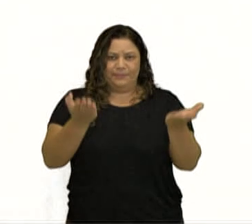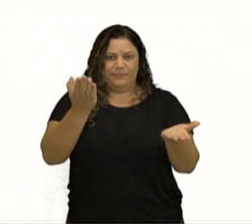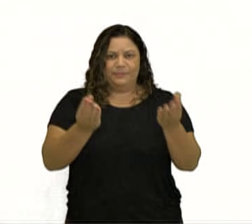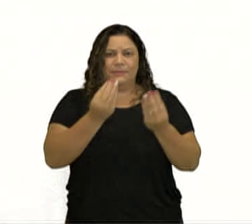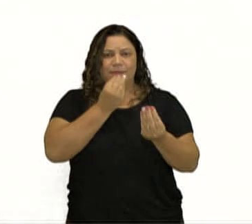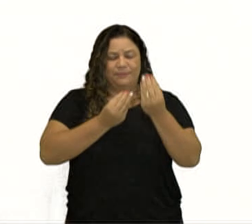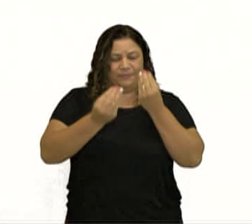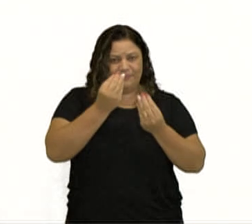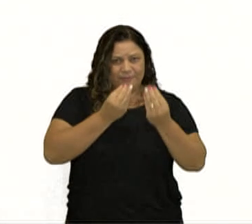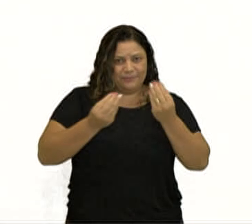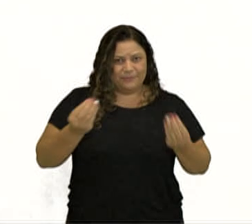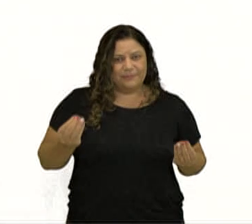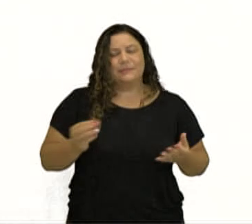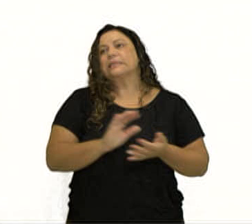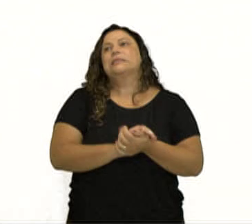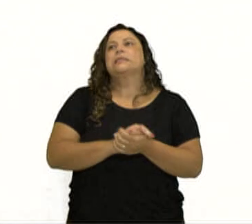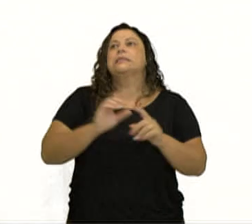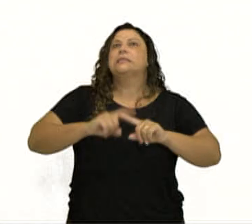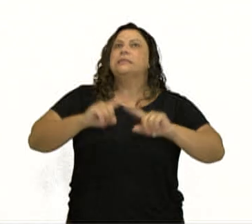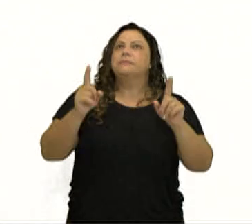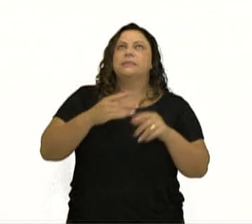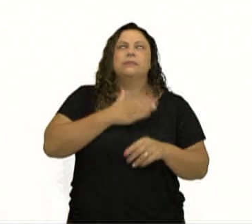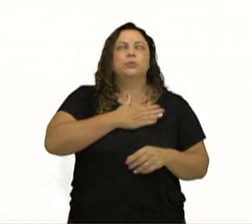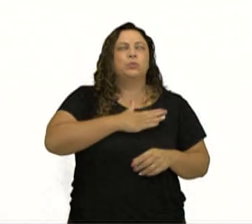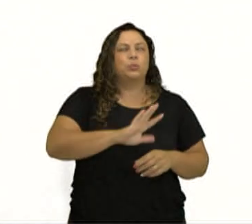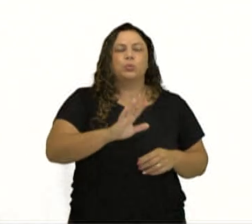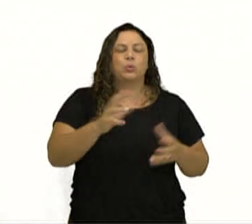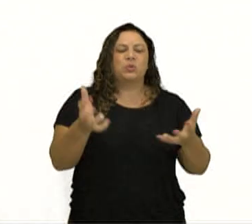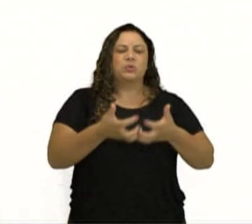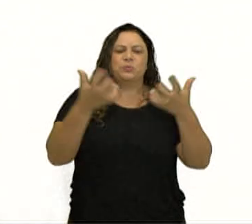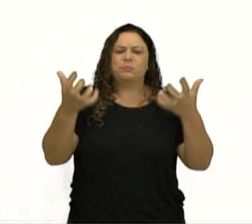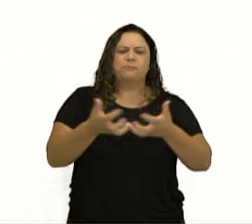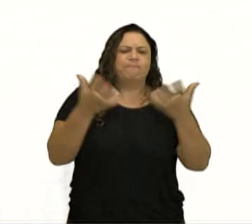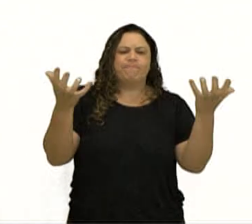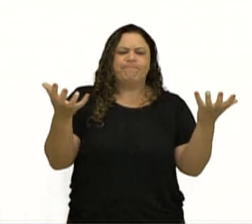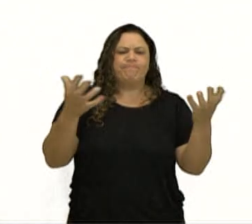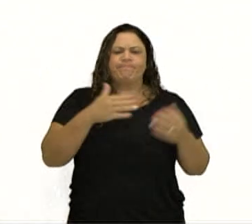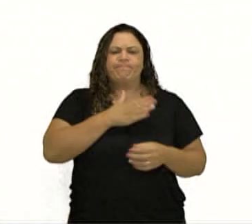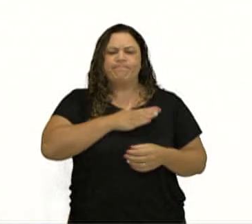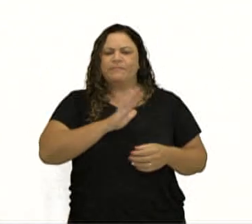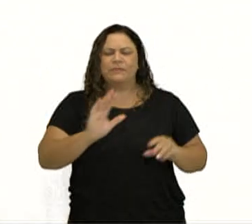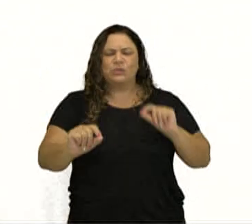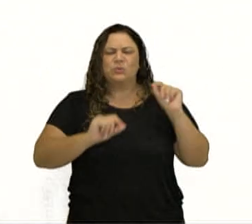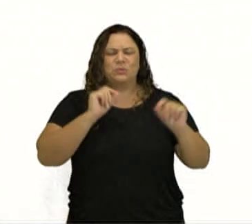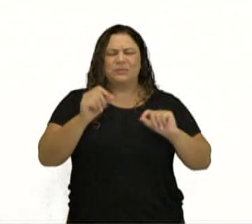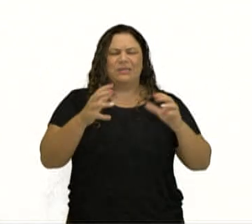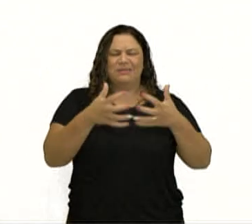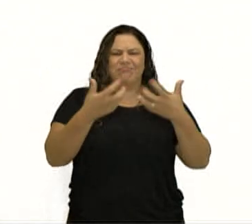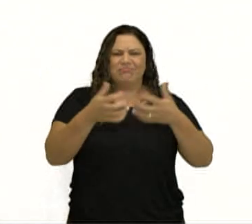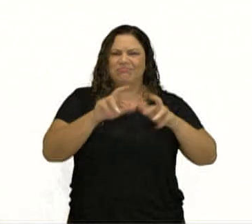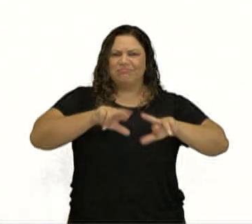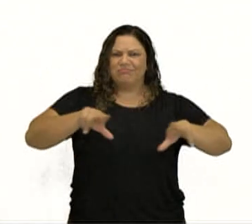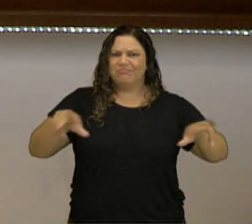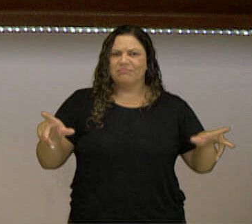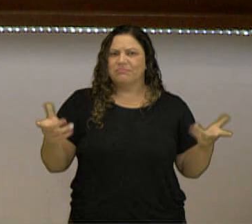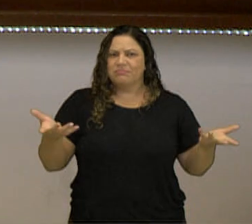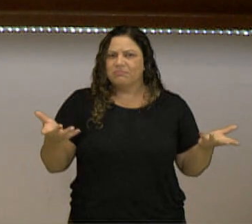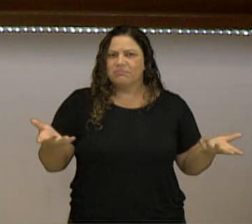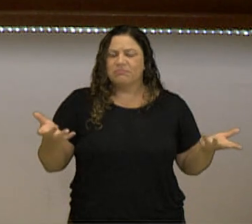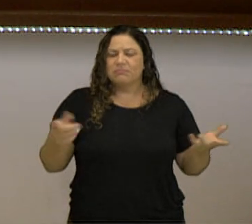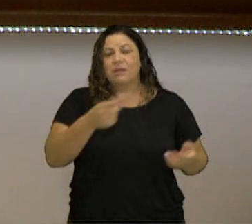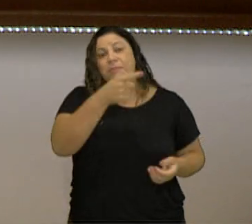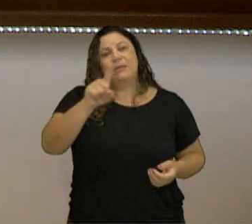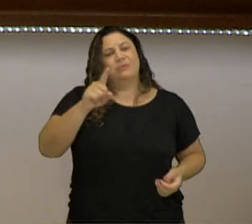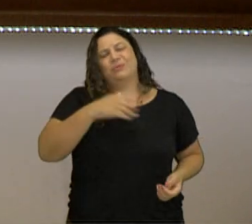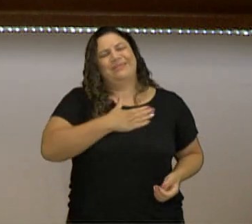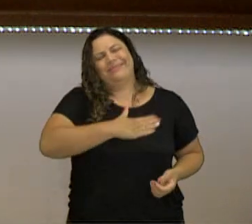desse componente. Ai, professora, mas eu não gosto de verdura, eu não gosto de hortaliça. Gente, não é uma questão só